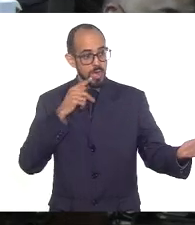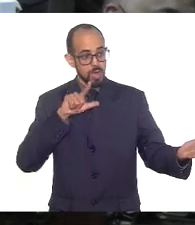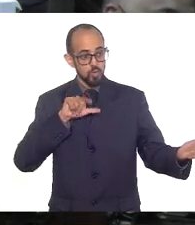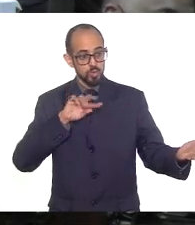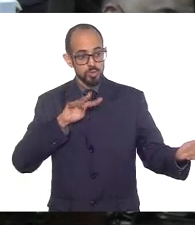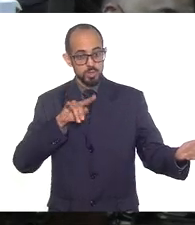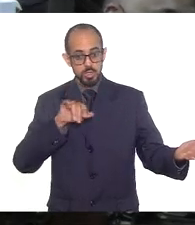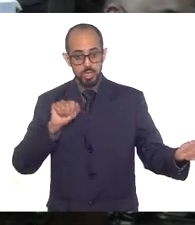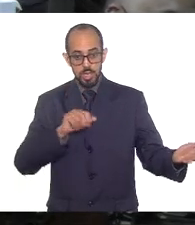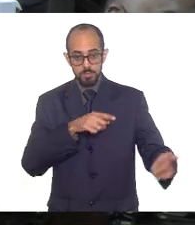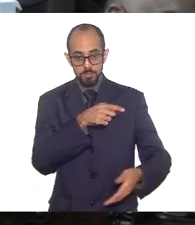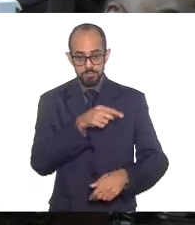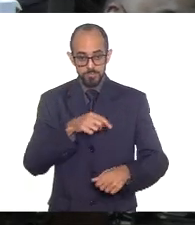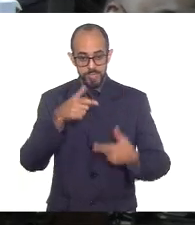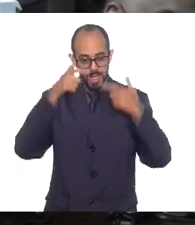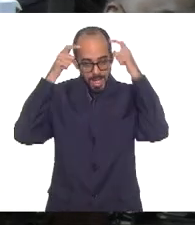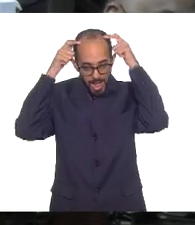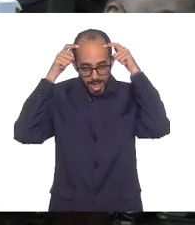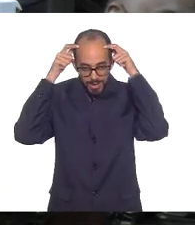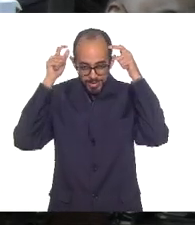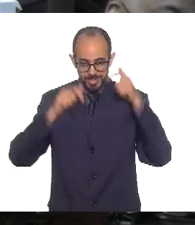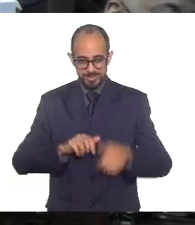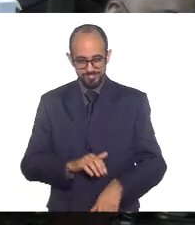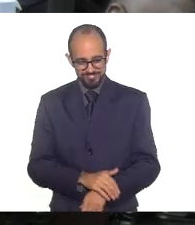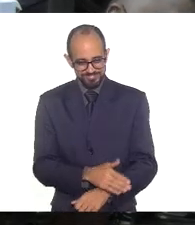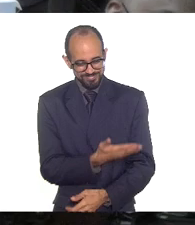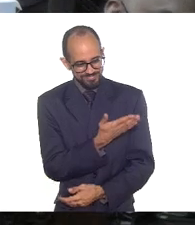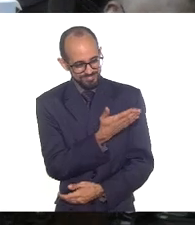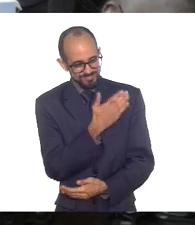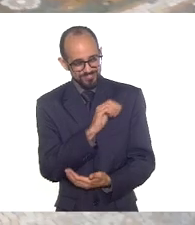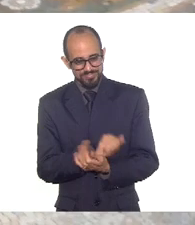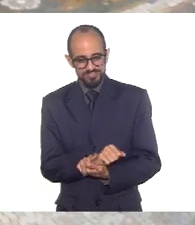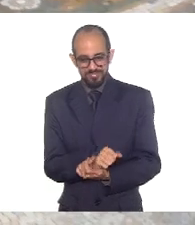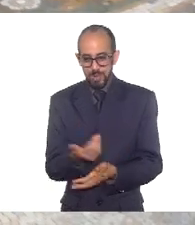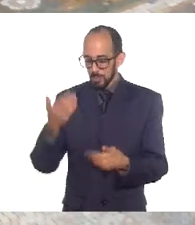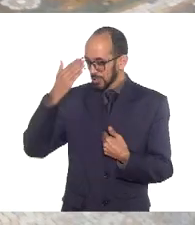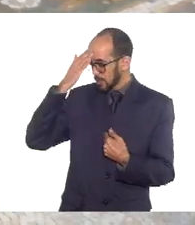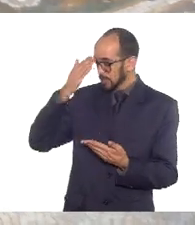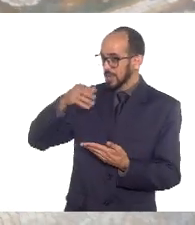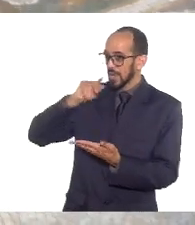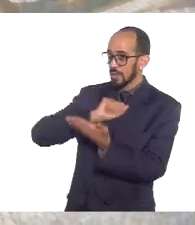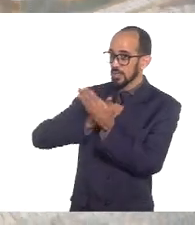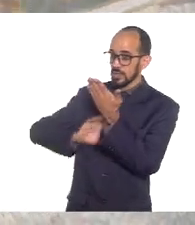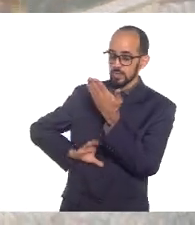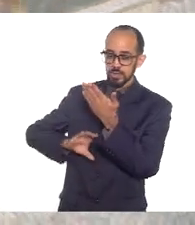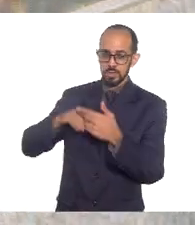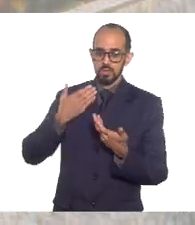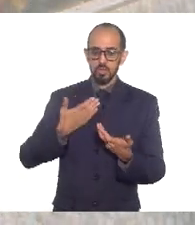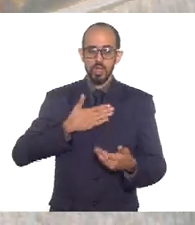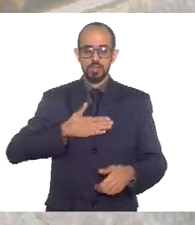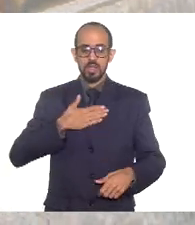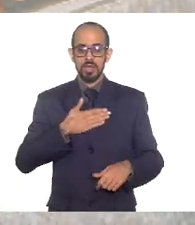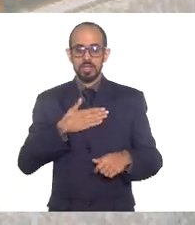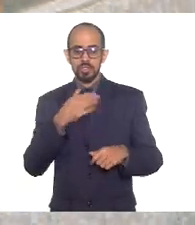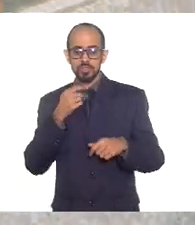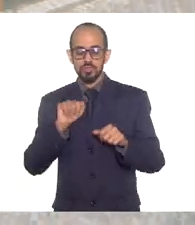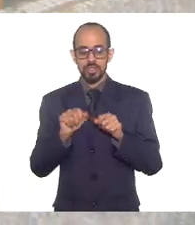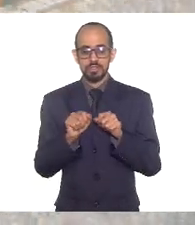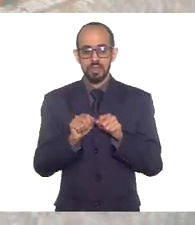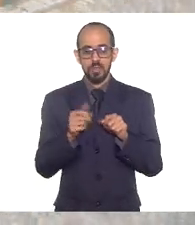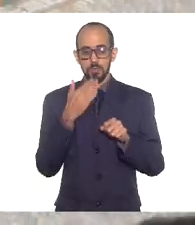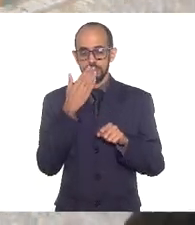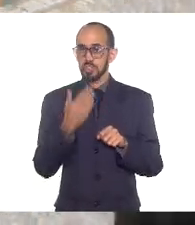Lucinha rainha da Zona Oeste obrigada a presidente auxiliando eu gosto de fazer uma solicitação